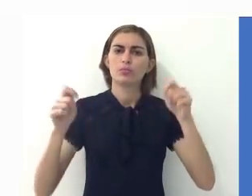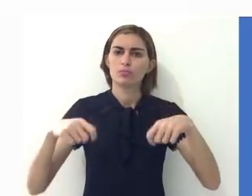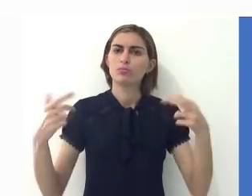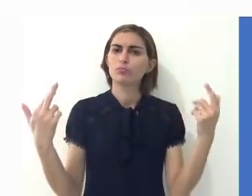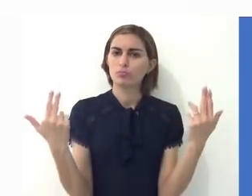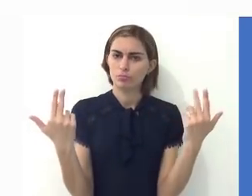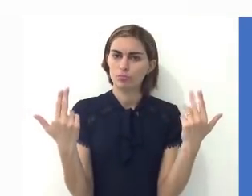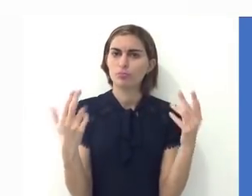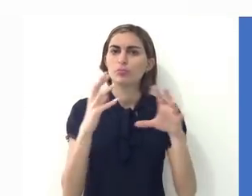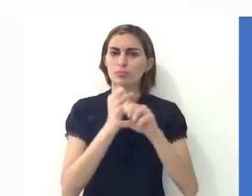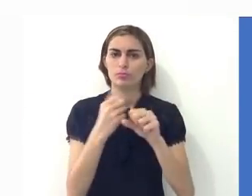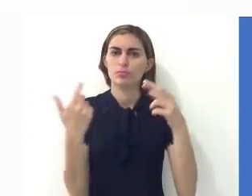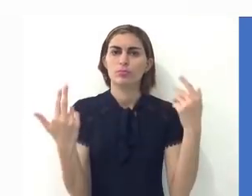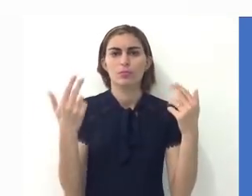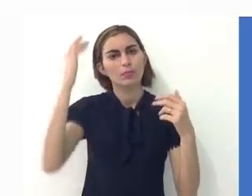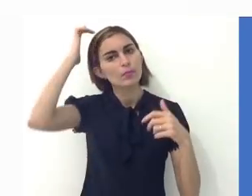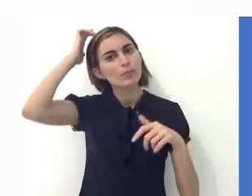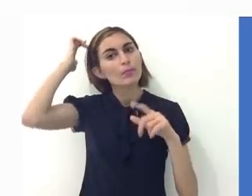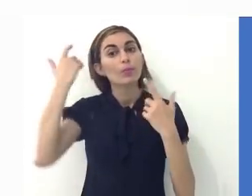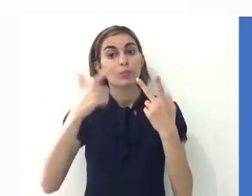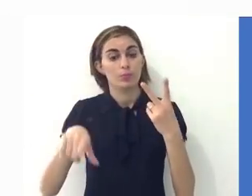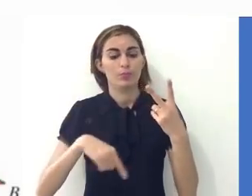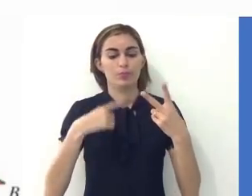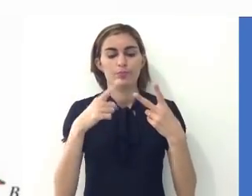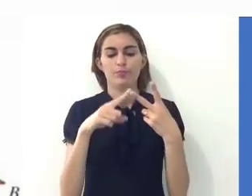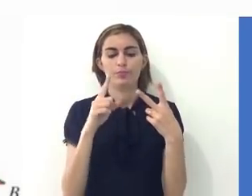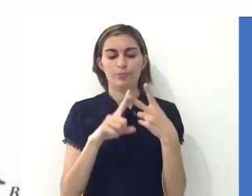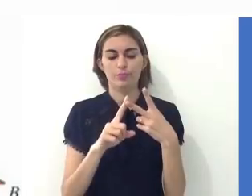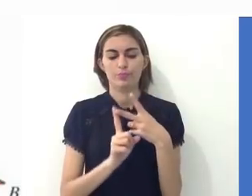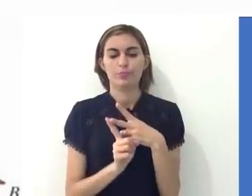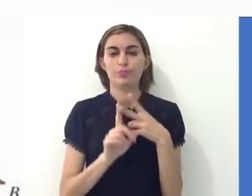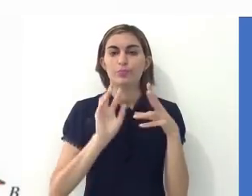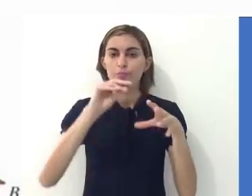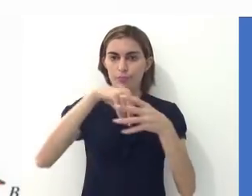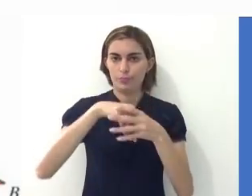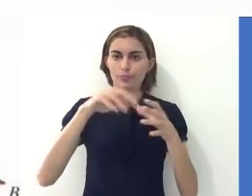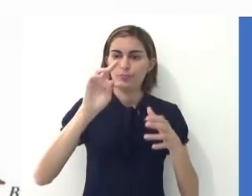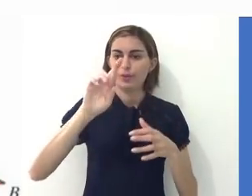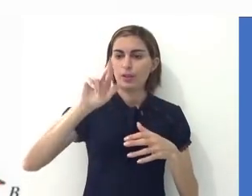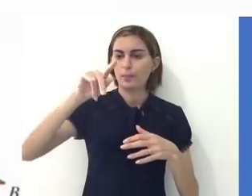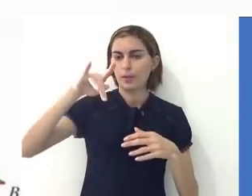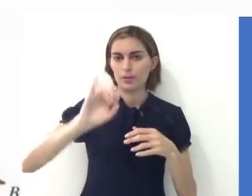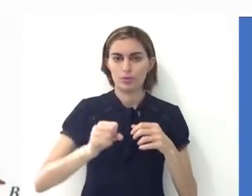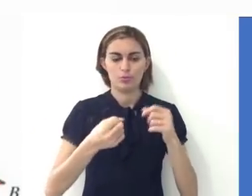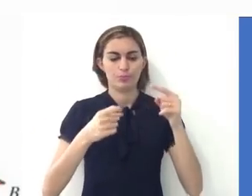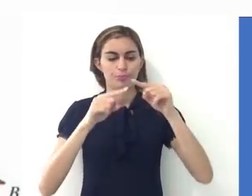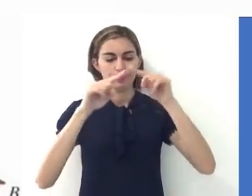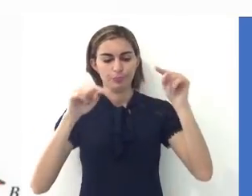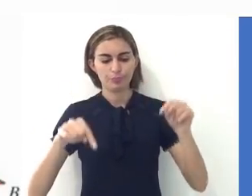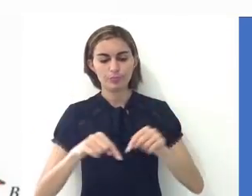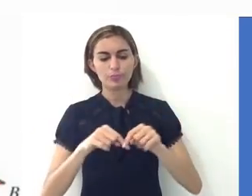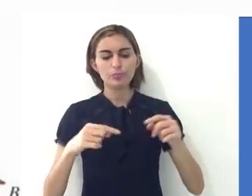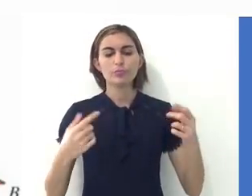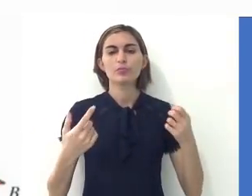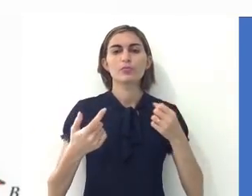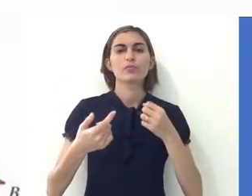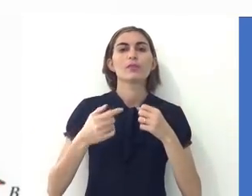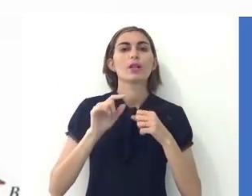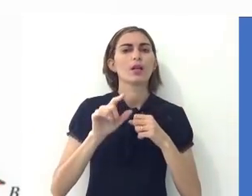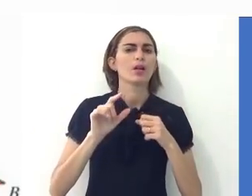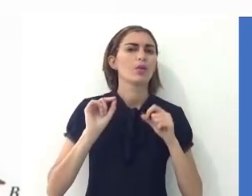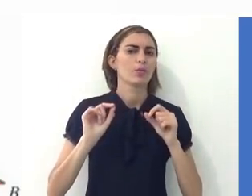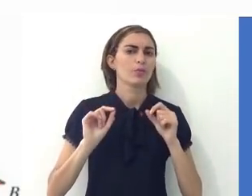são congruentes, possuem a mesma medida. Próximo. Segunda propriedade. Em um trapézio isósceles, as diagonais são